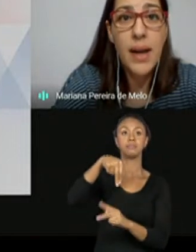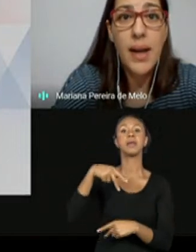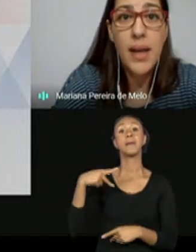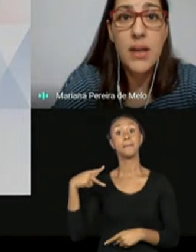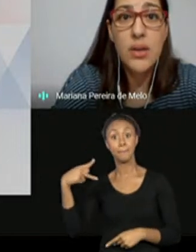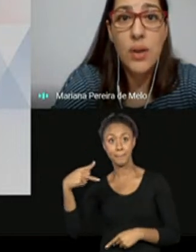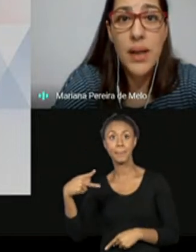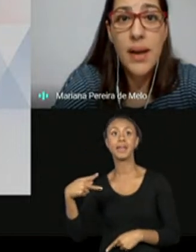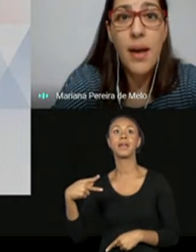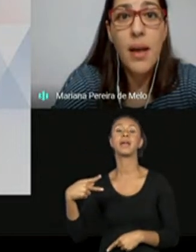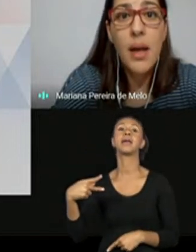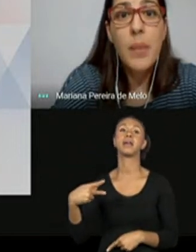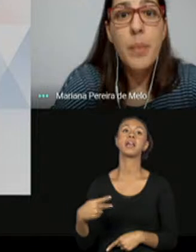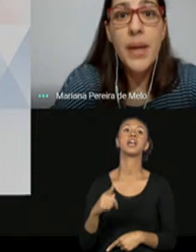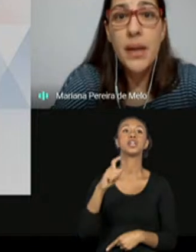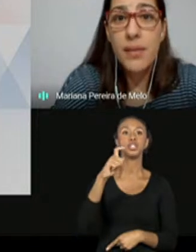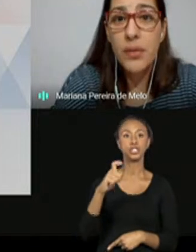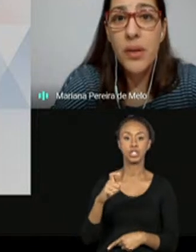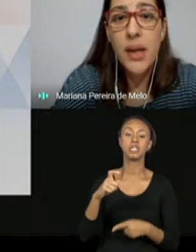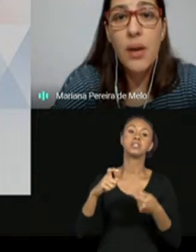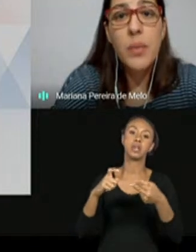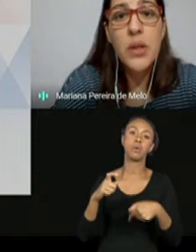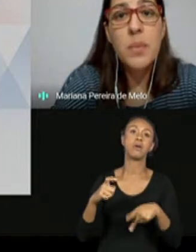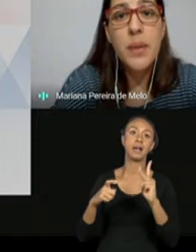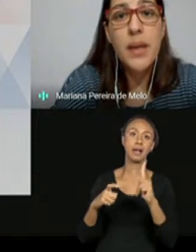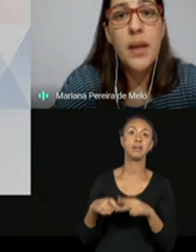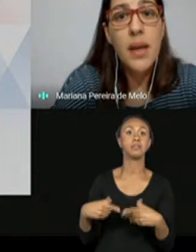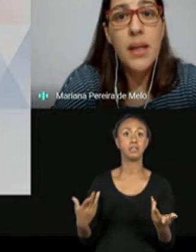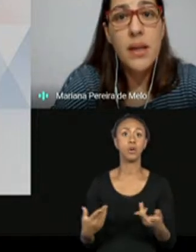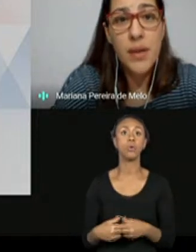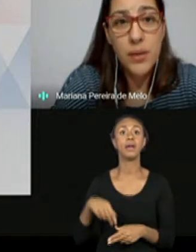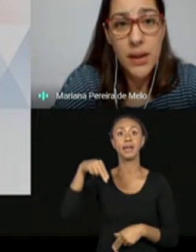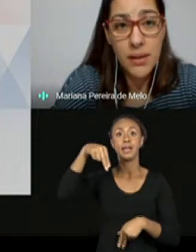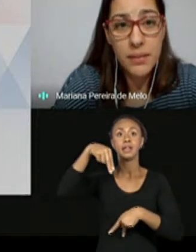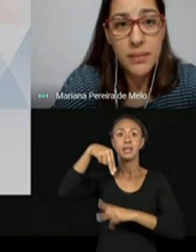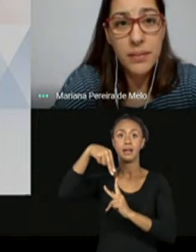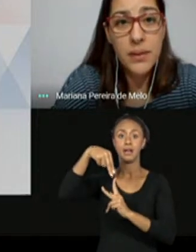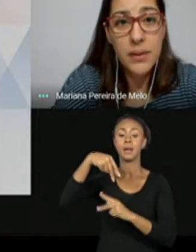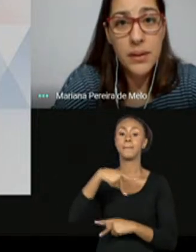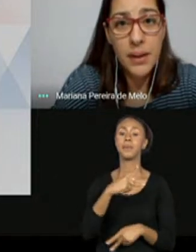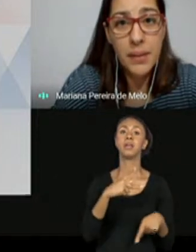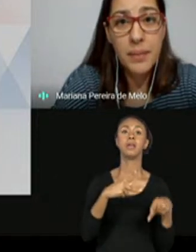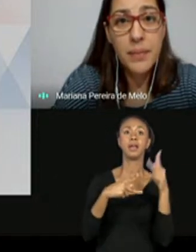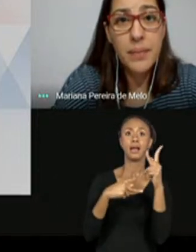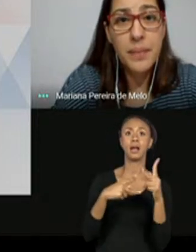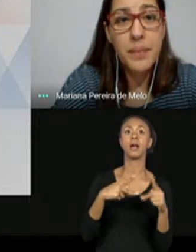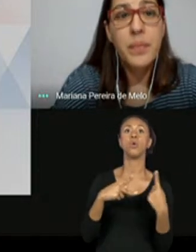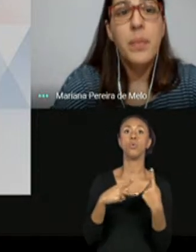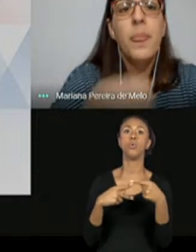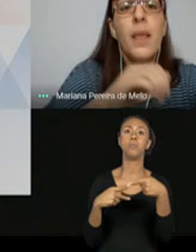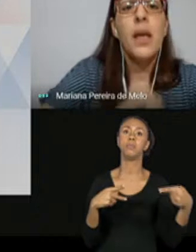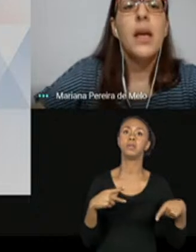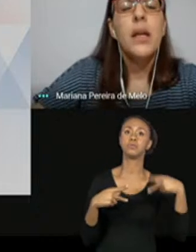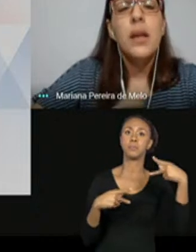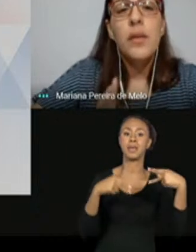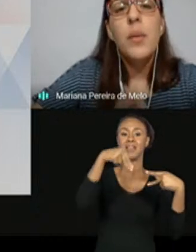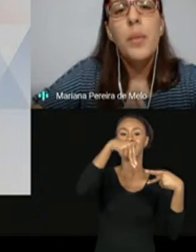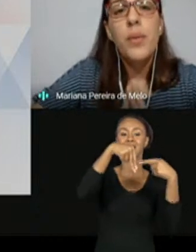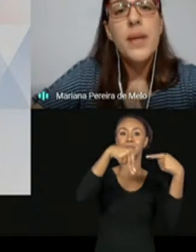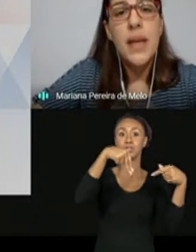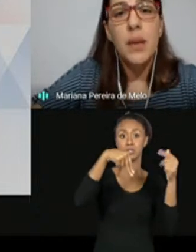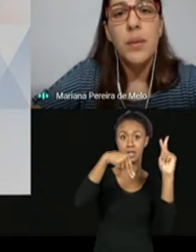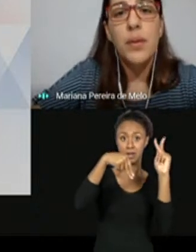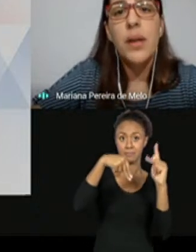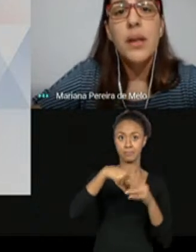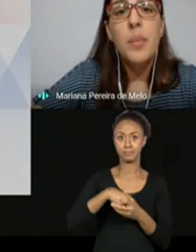igual a K, N escolhe K, P elevado a K, 1 menos P, N elevado a K. Tá? Então, vamos